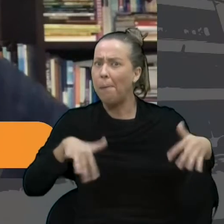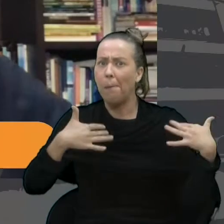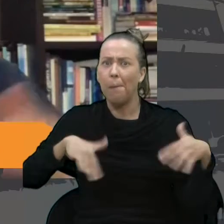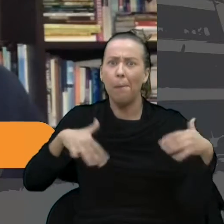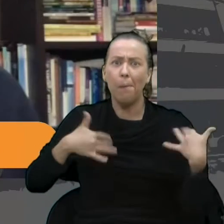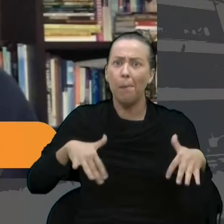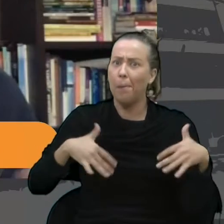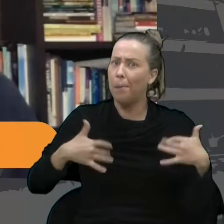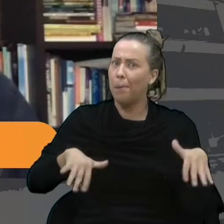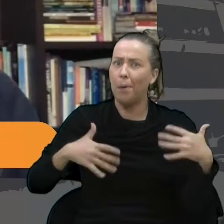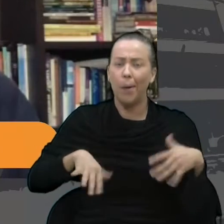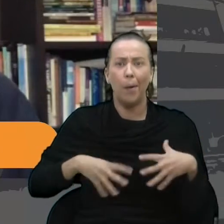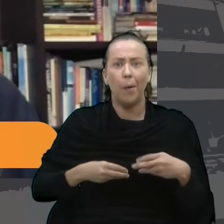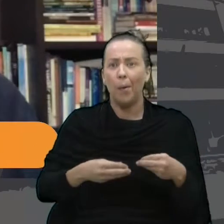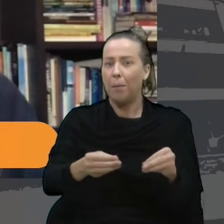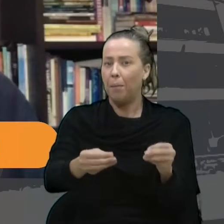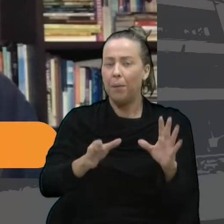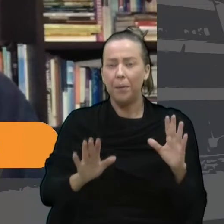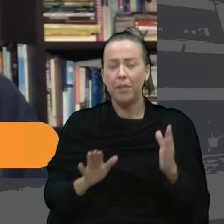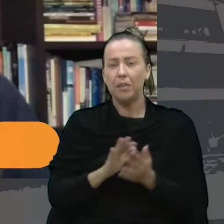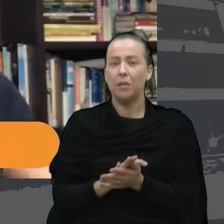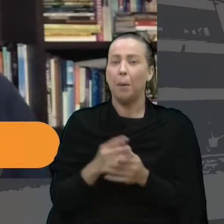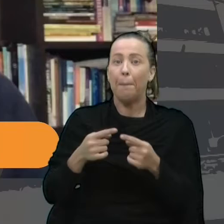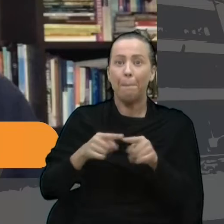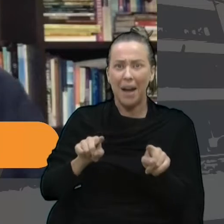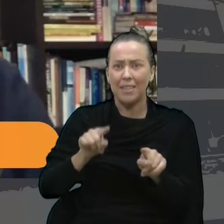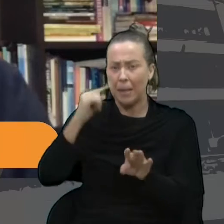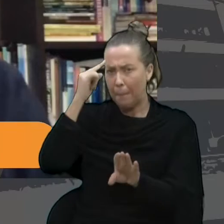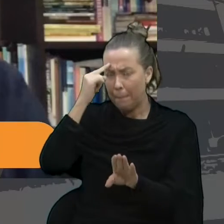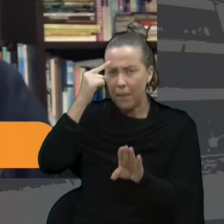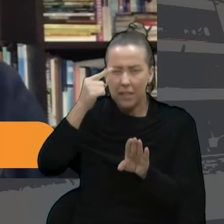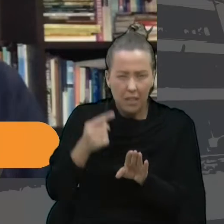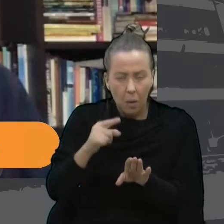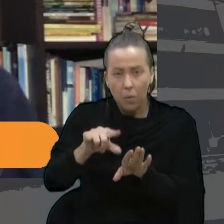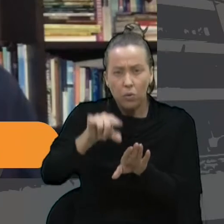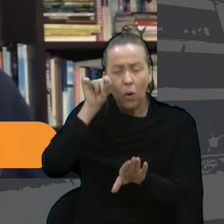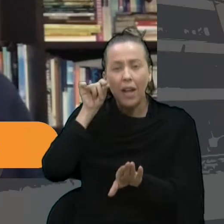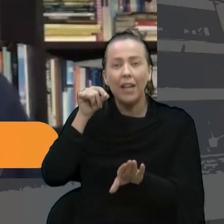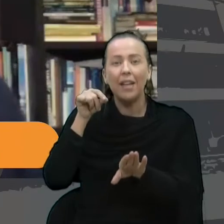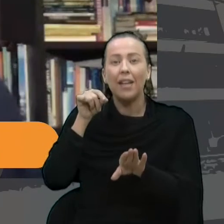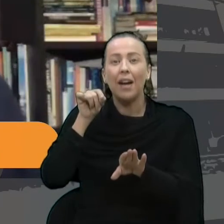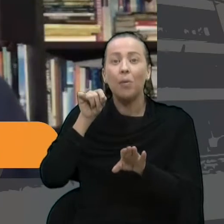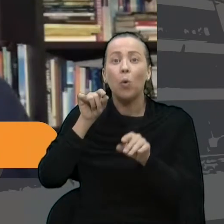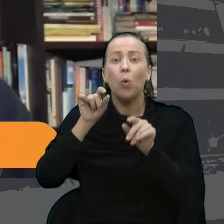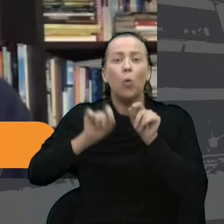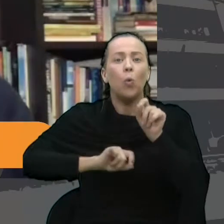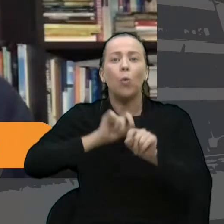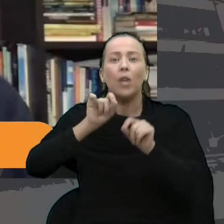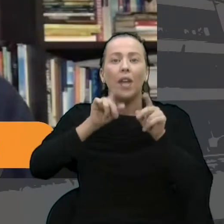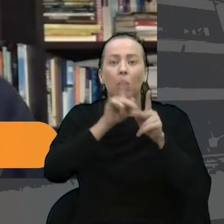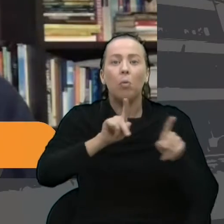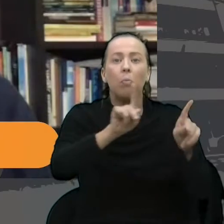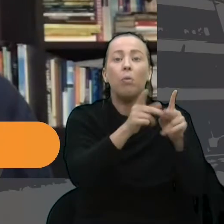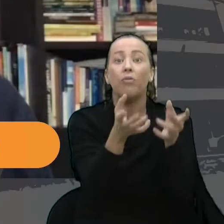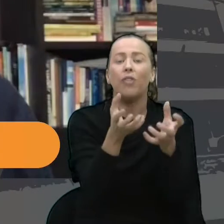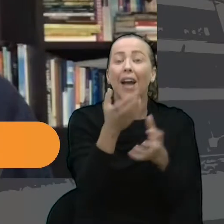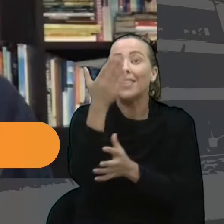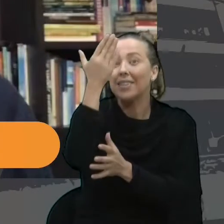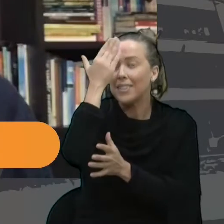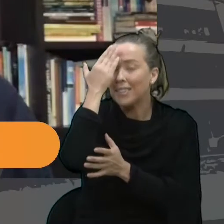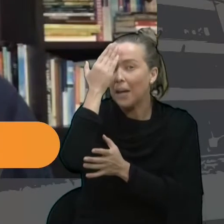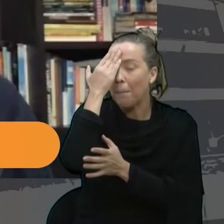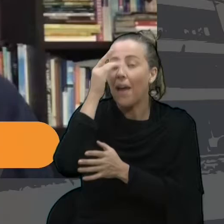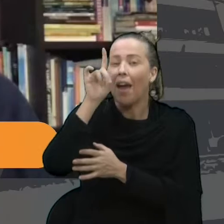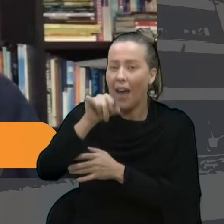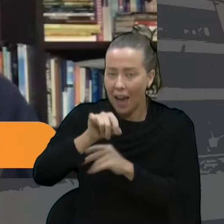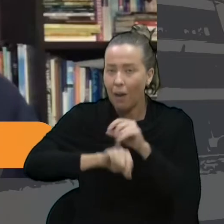tem muito, né? Mas tem que tomar decisões para falar aquilo que as pessoas estão mais interessadas em saber, né? Esse talvez seja